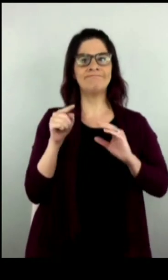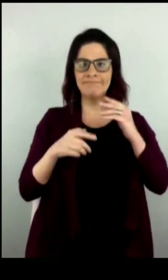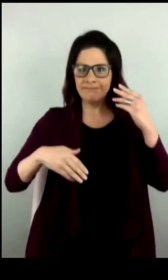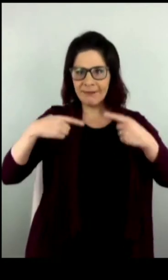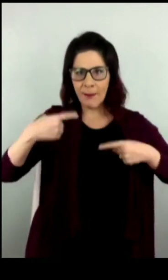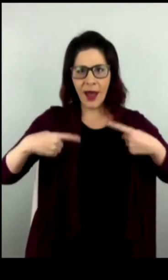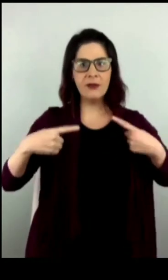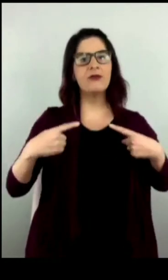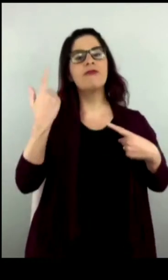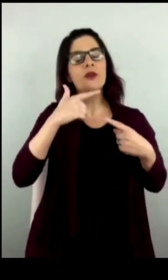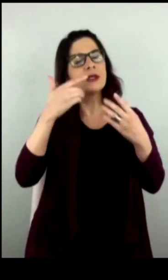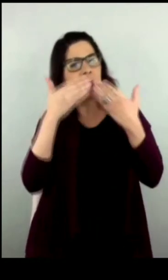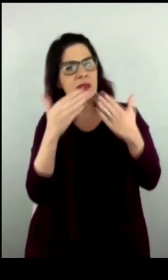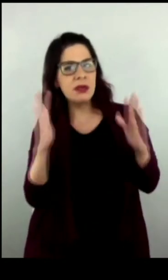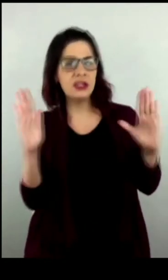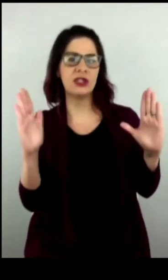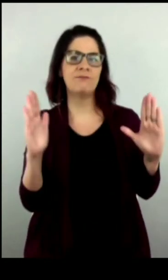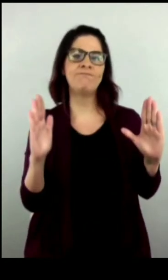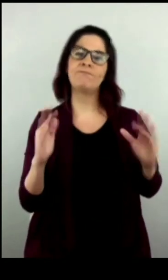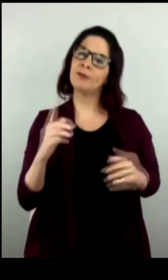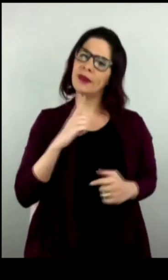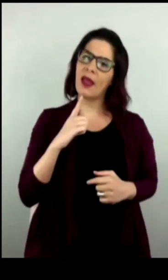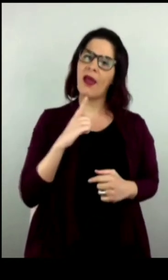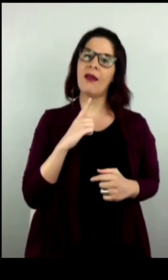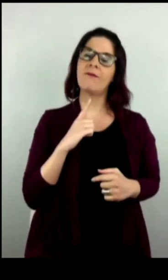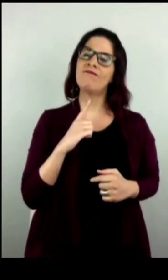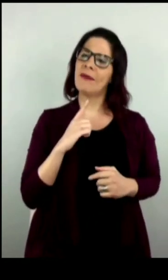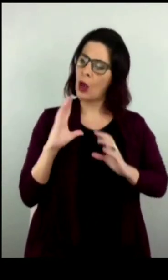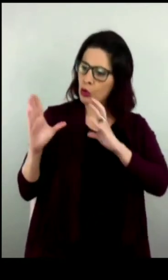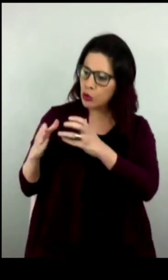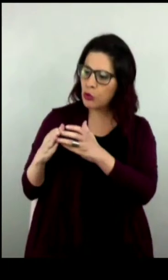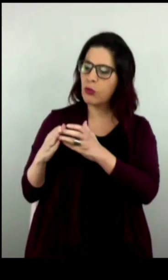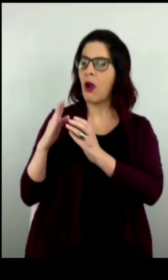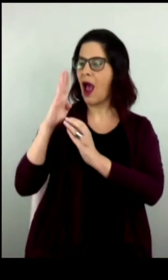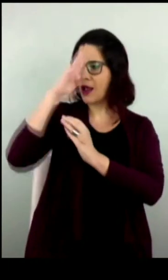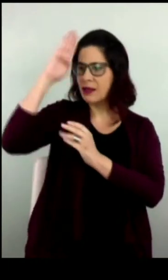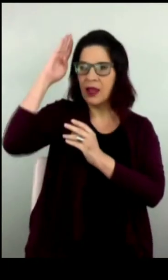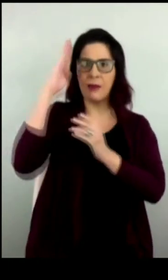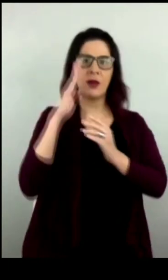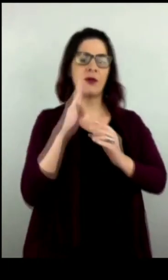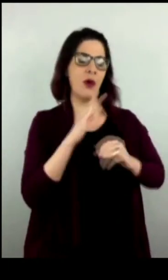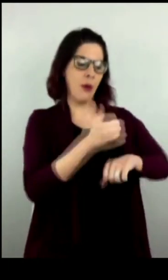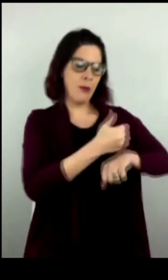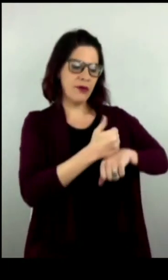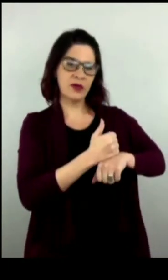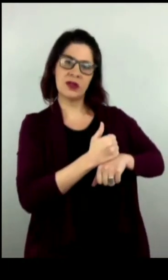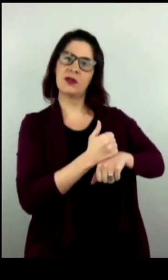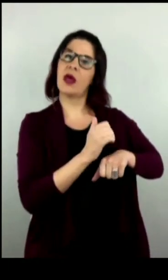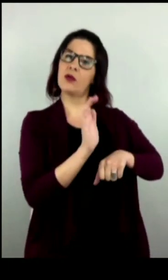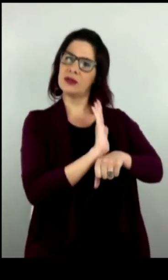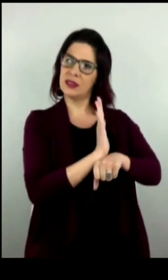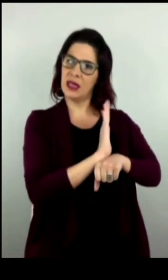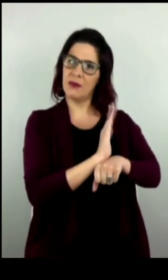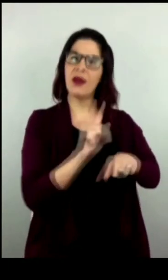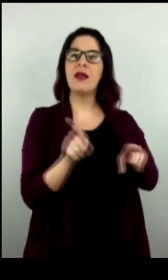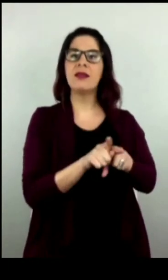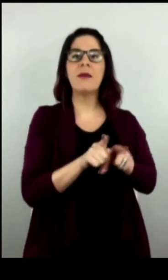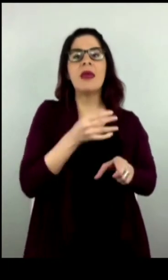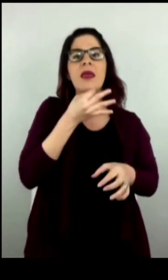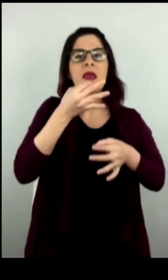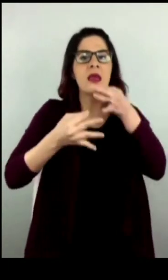reunindo acadêmicos, cineastas e críticos para discutir a cultura do documentário. Assim nasceu essa